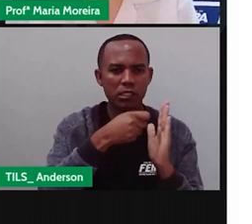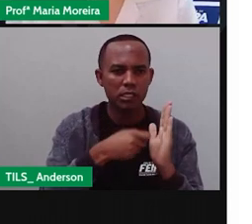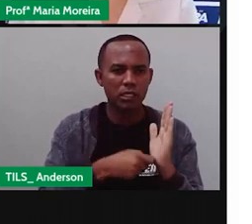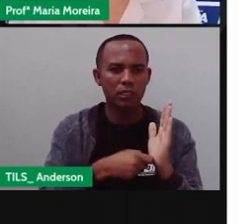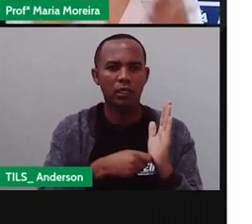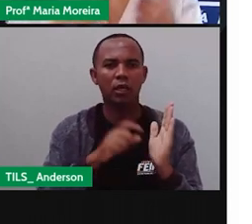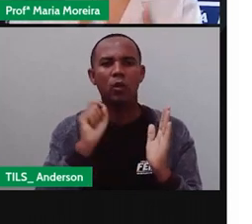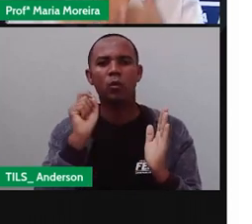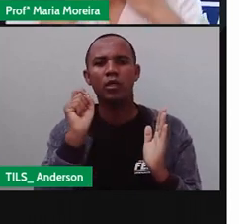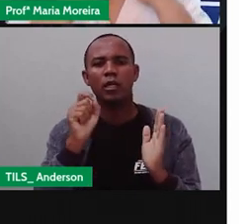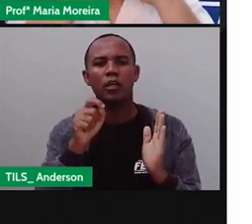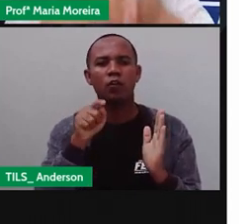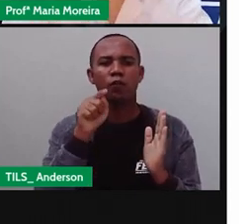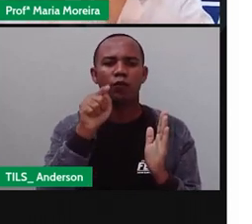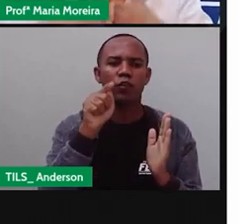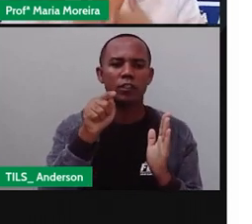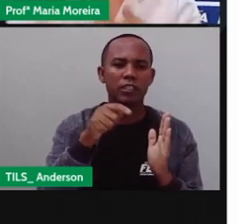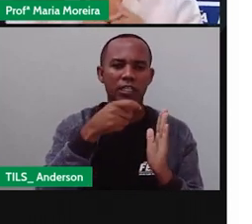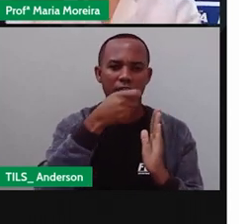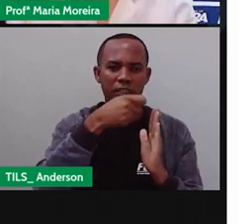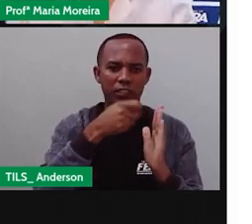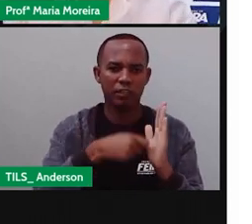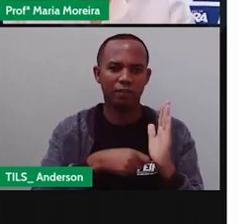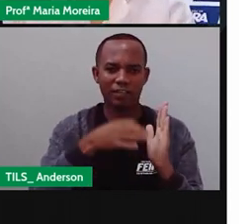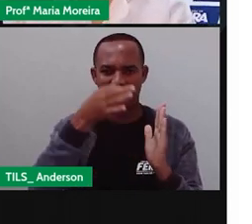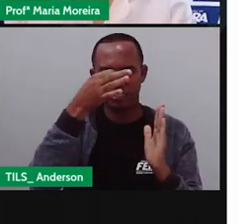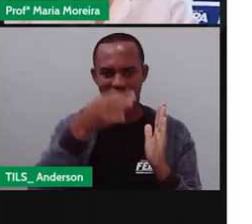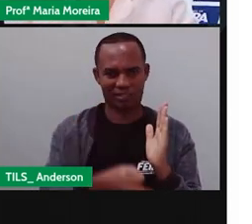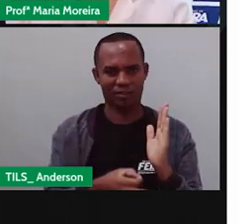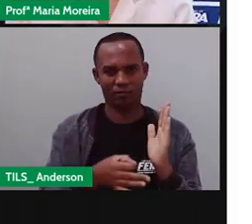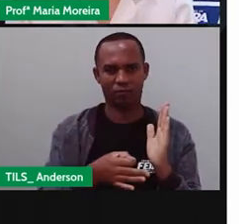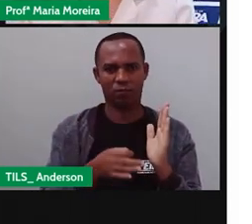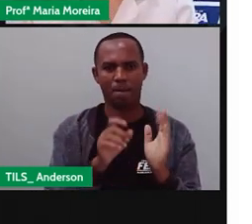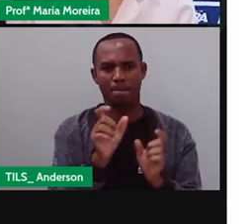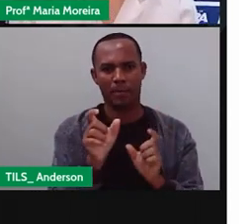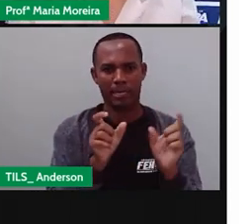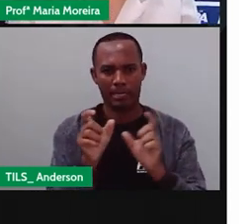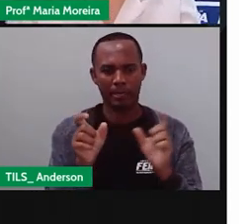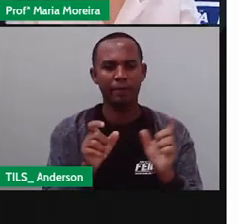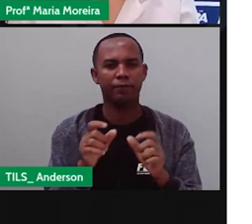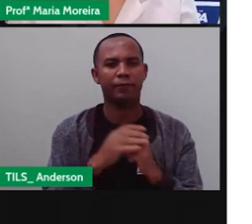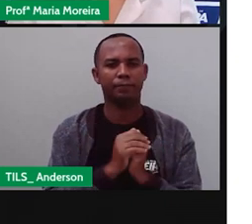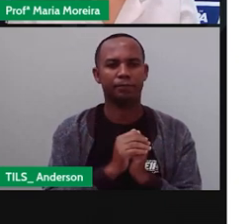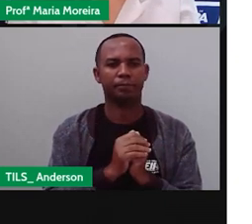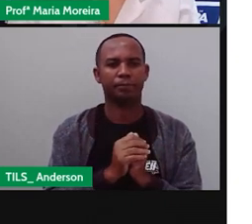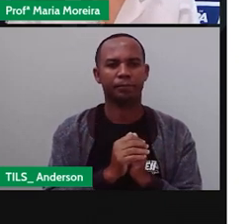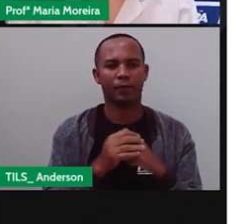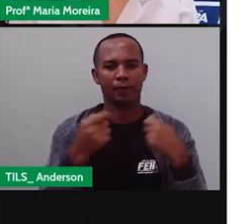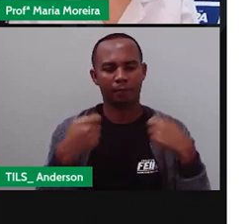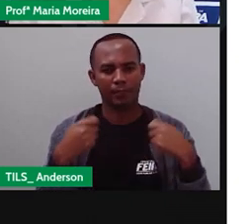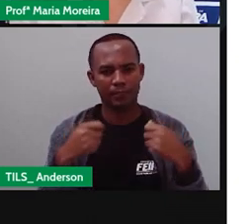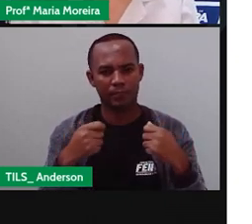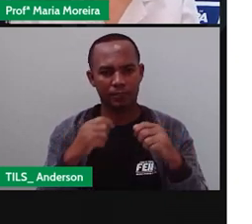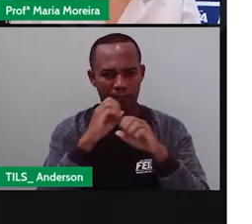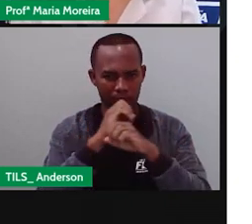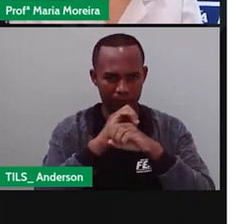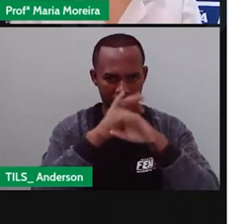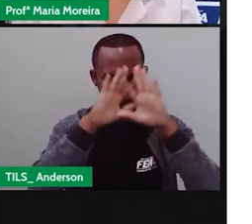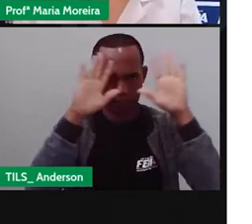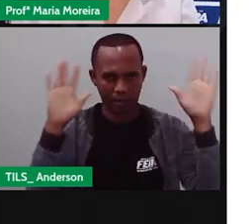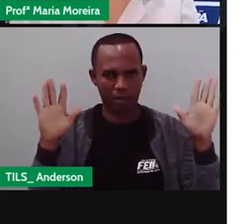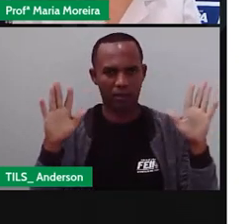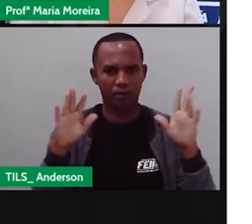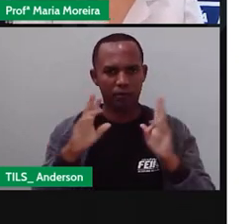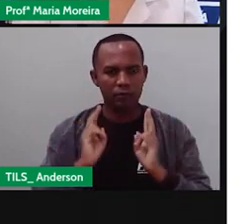é o quê? Você escrever de maneira correta determinadas palavras, né? ela deverá ser legível, né, em todas